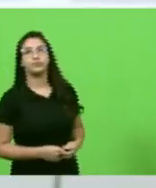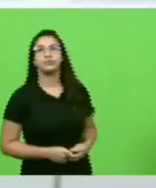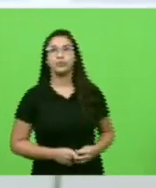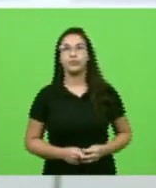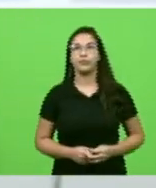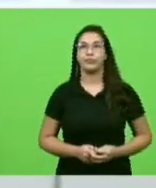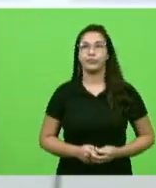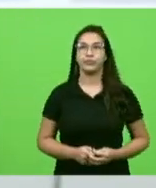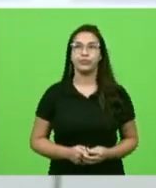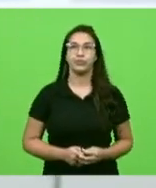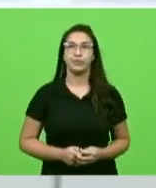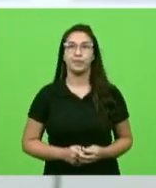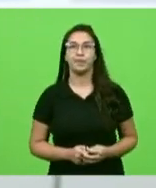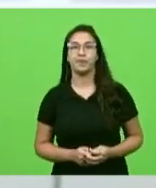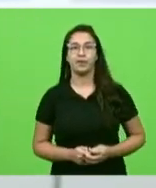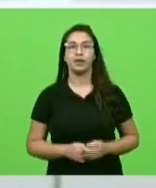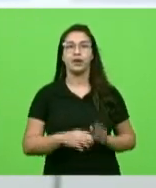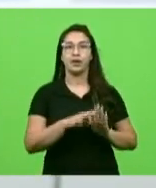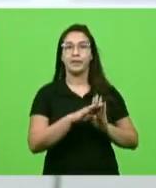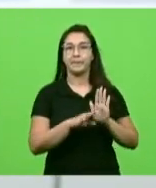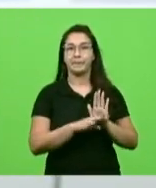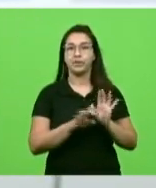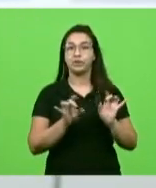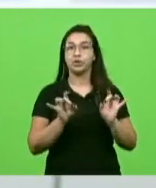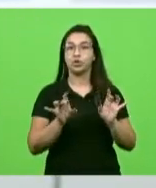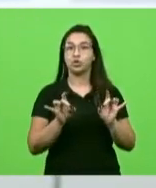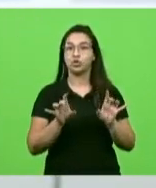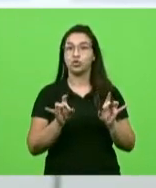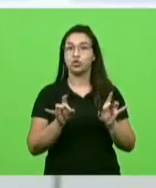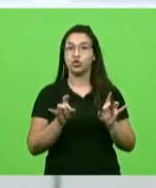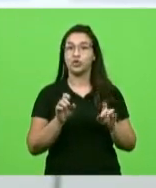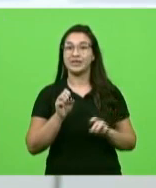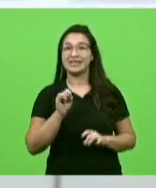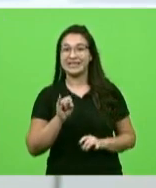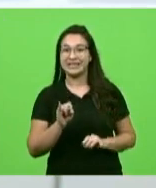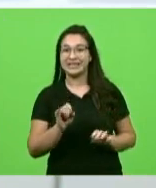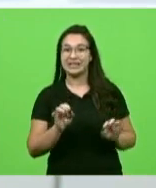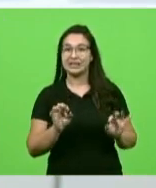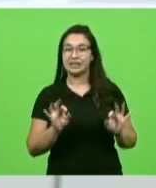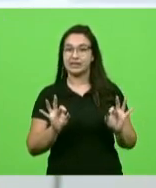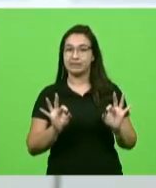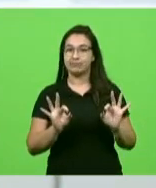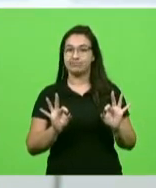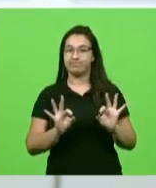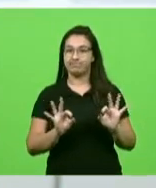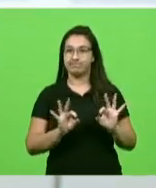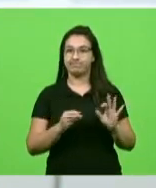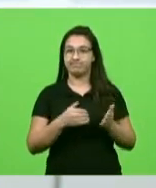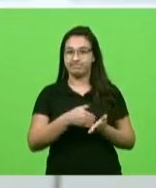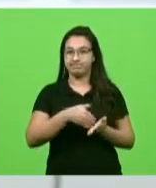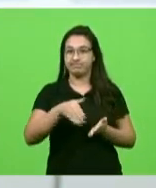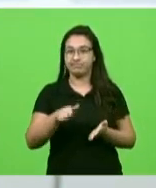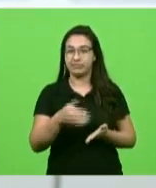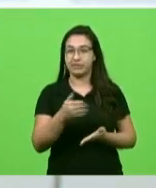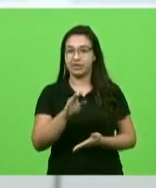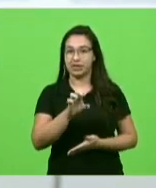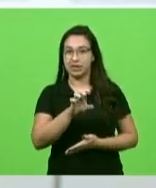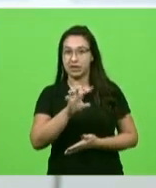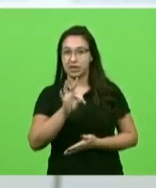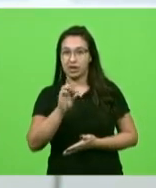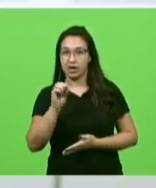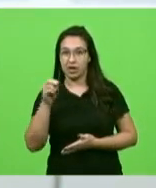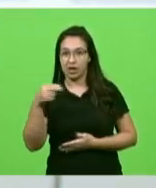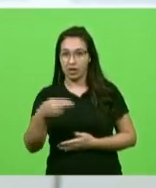estaria pautada tão-somente na ausência de exoneração imediata e altos referindo e